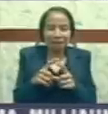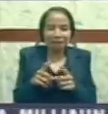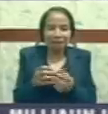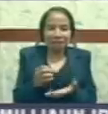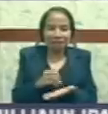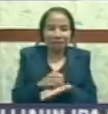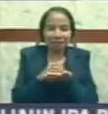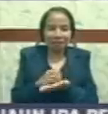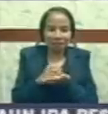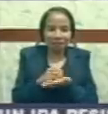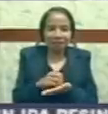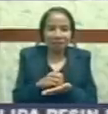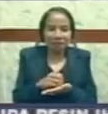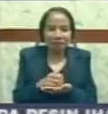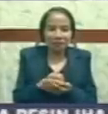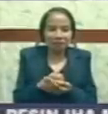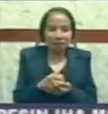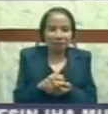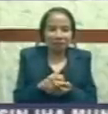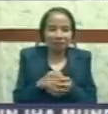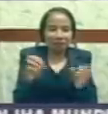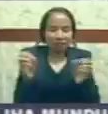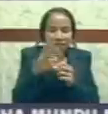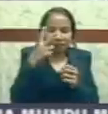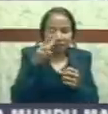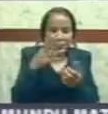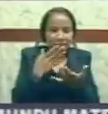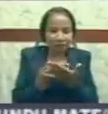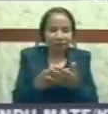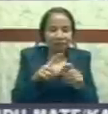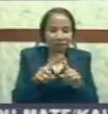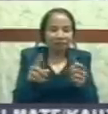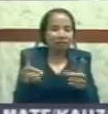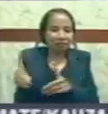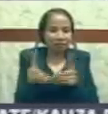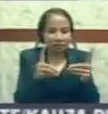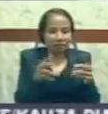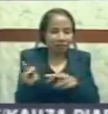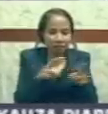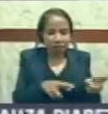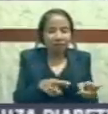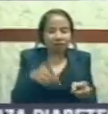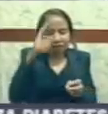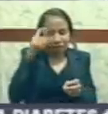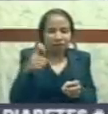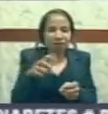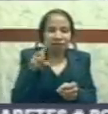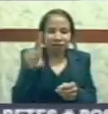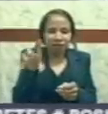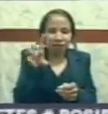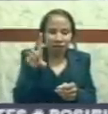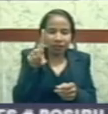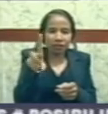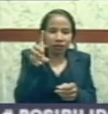Raiwa Ninha ne ohi ita lahare di diak mai be pronto liu ti ona tan sa ini 120 senti la uza ti